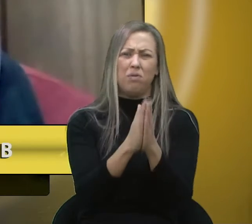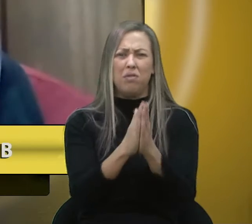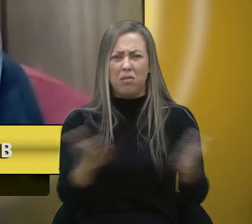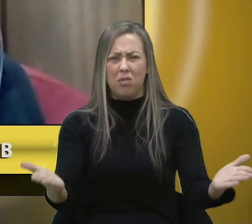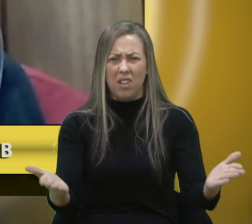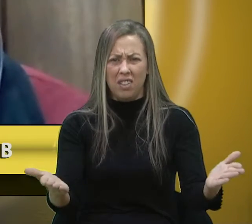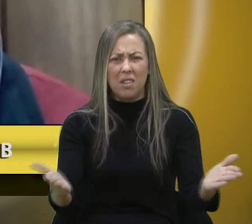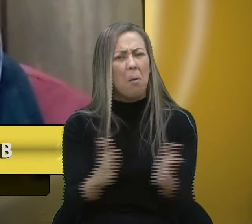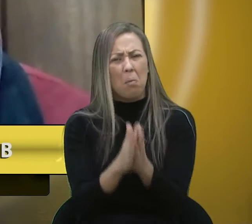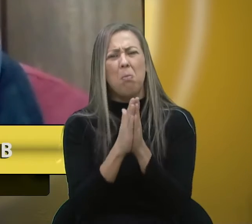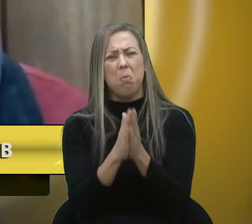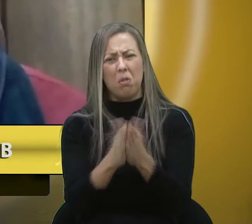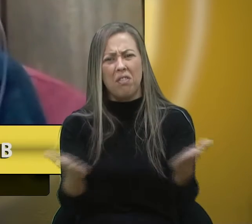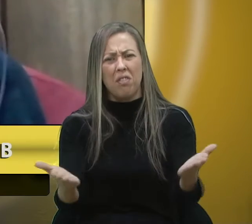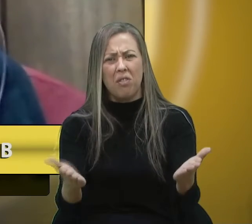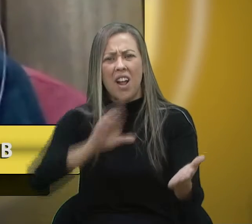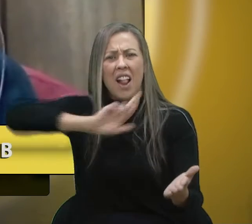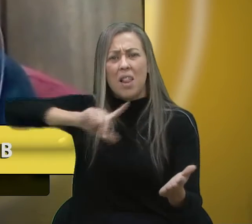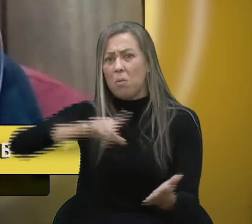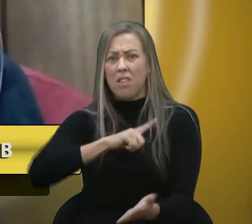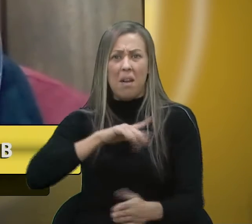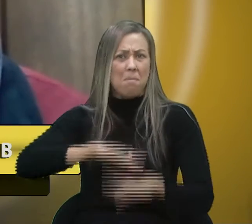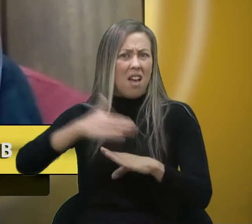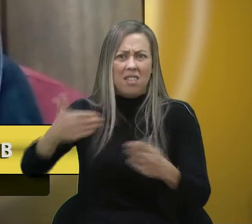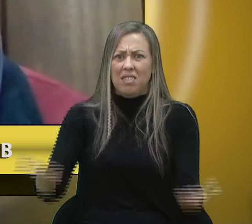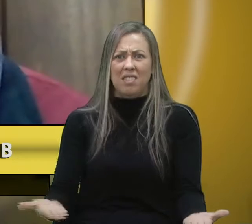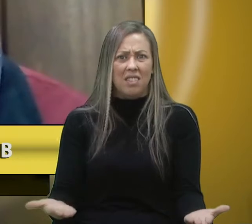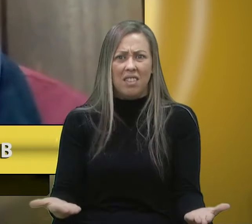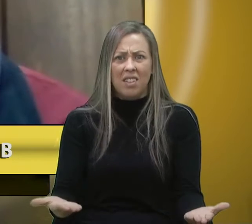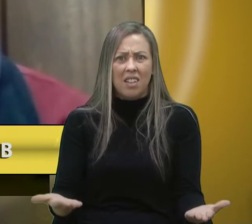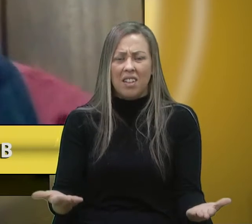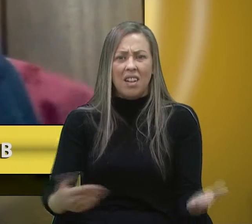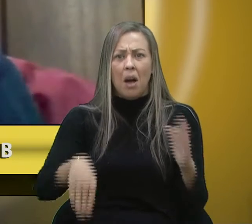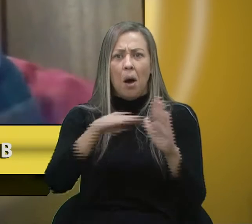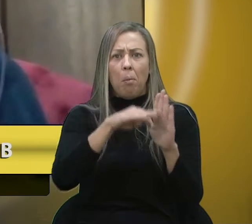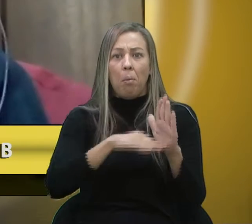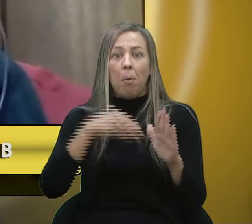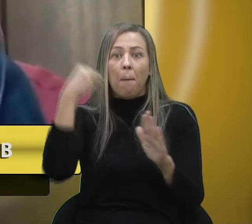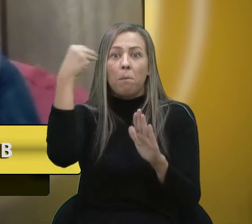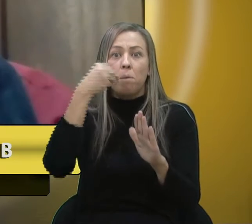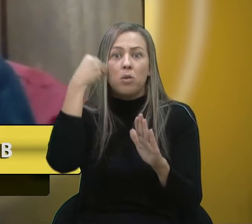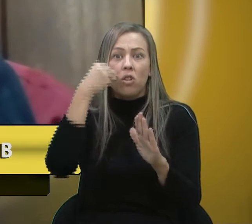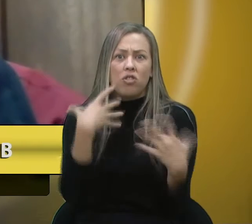gente? Não existe mais questões psicológicas de se